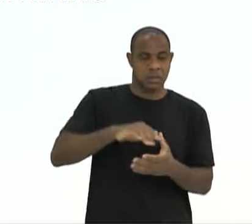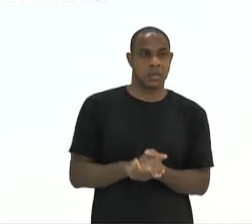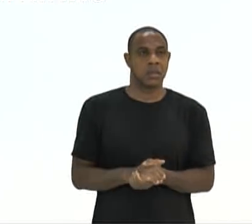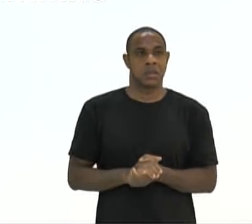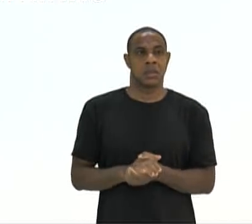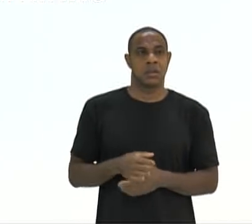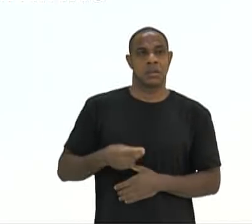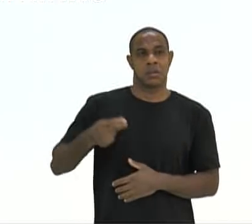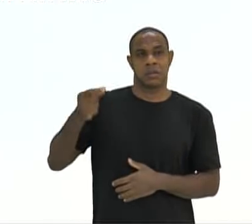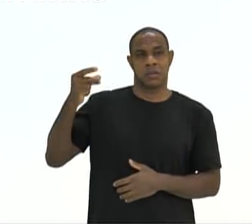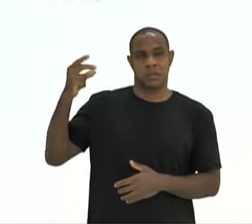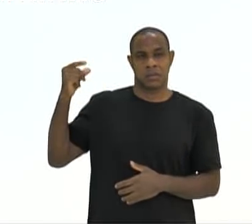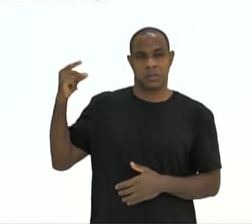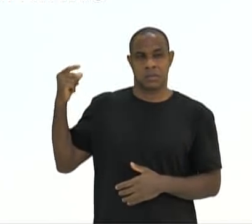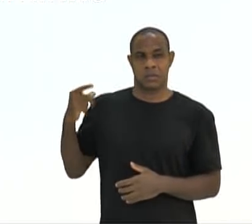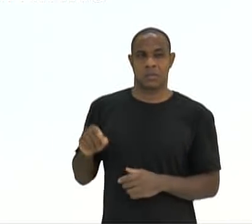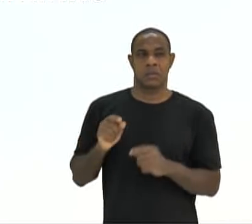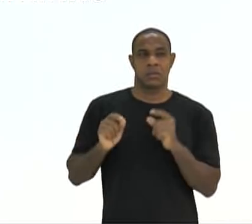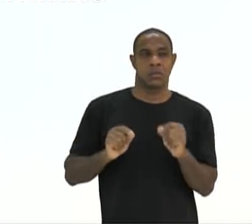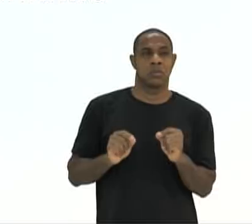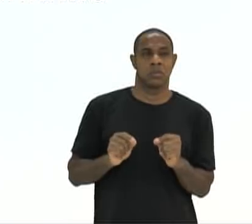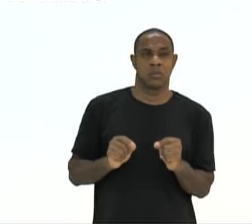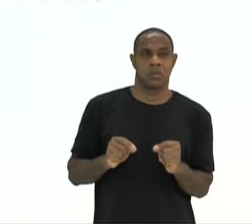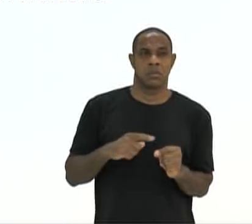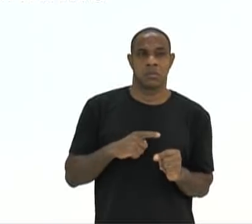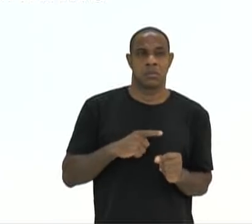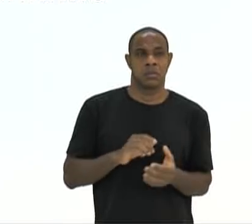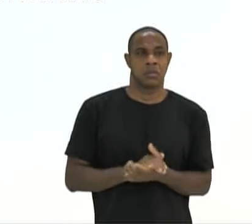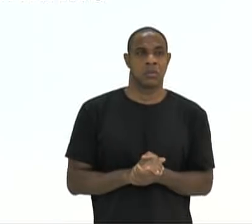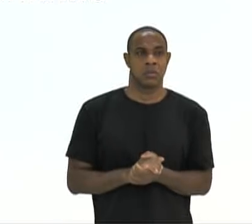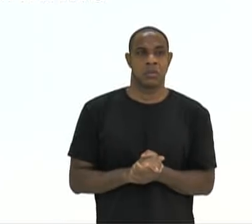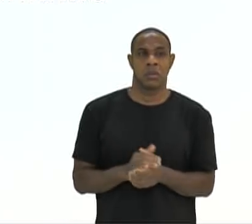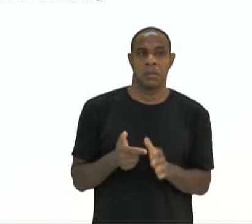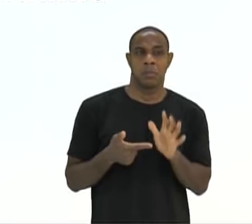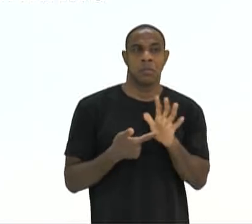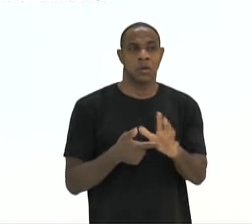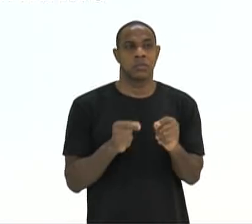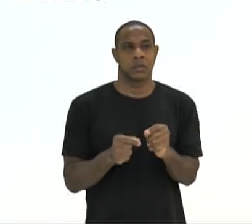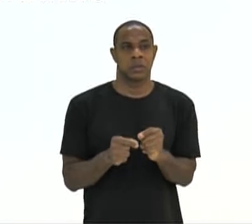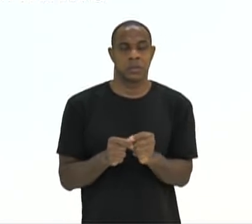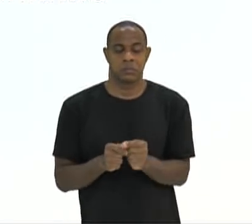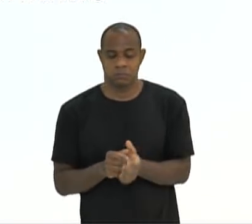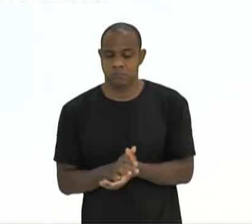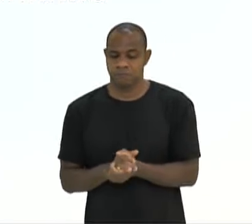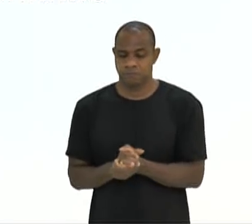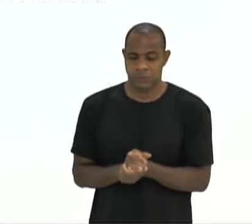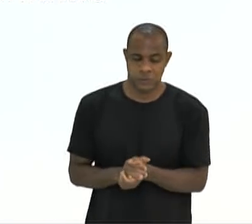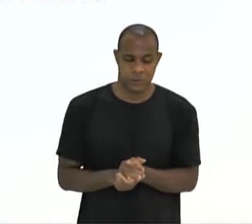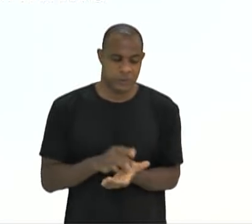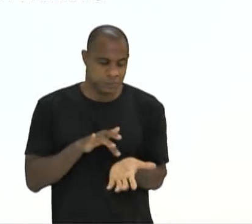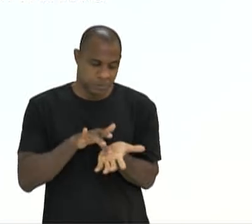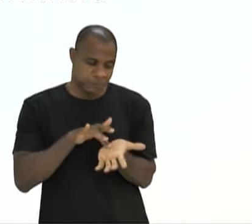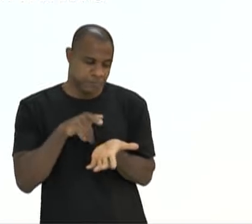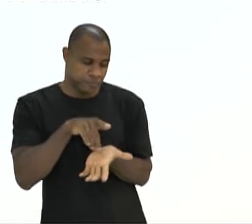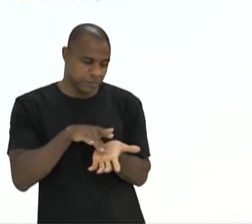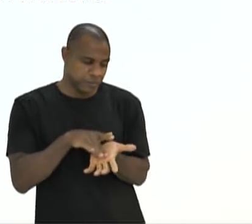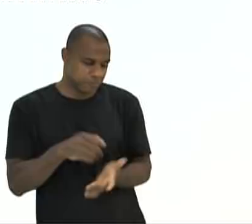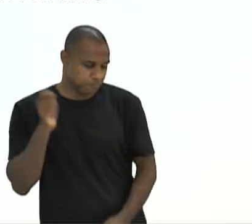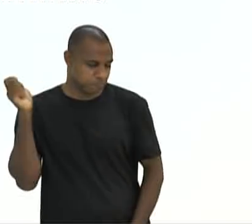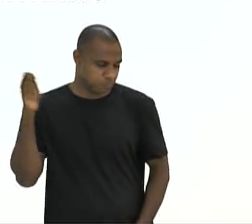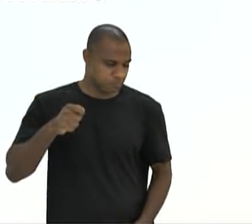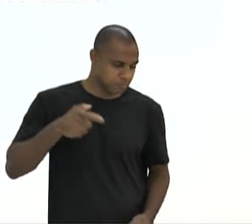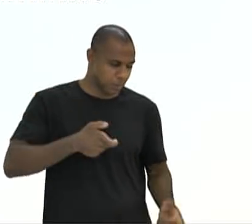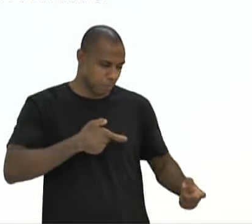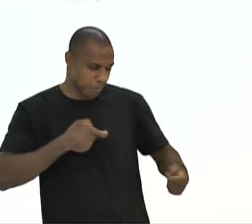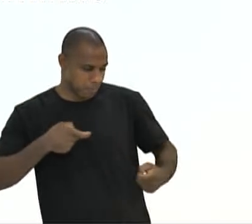antigo Decepticon, The Fallen, aparece para se vingar. Sam e sua namorada Micaela